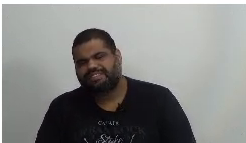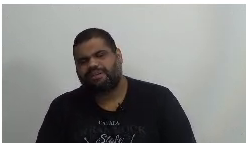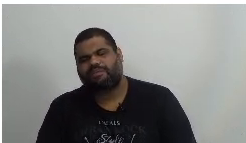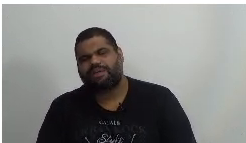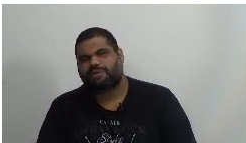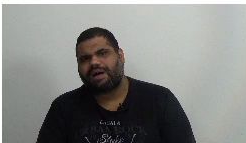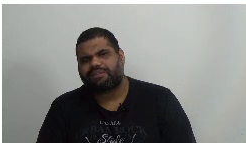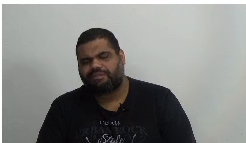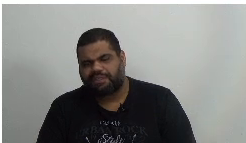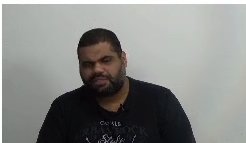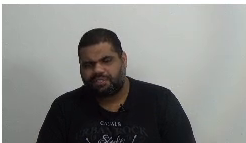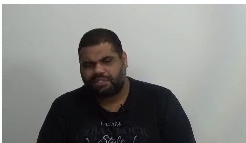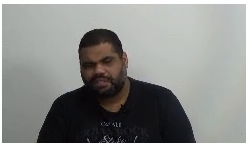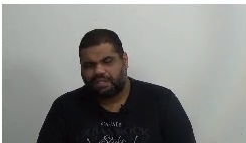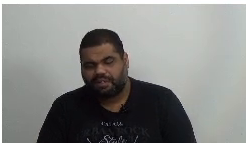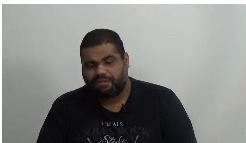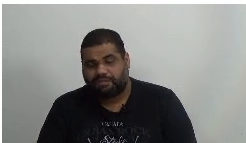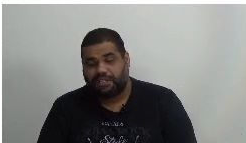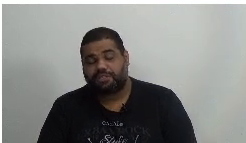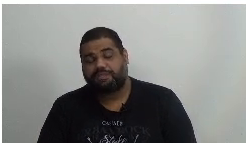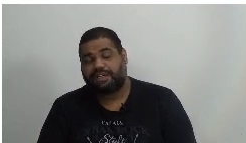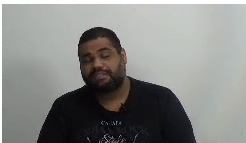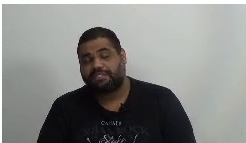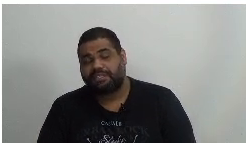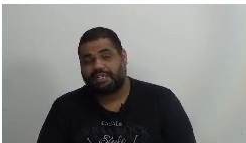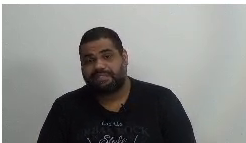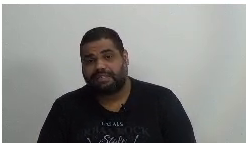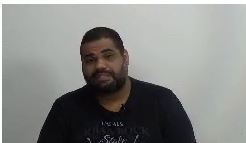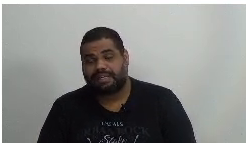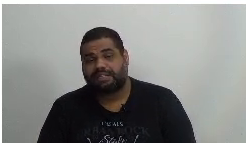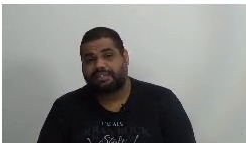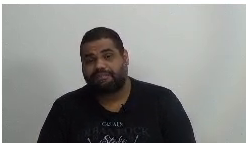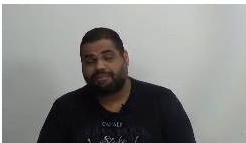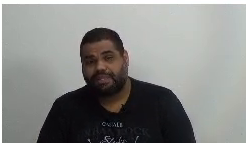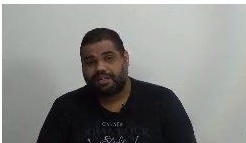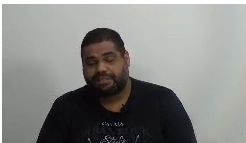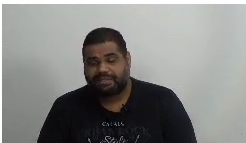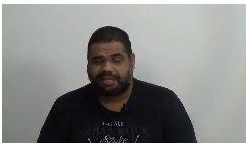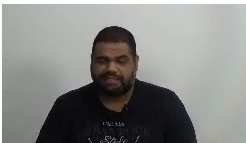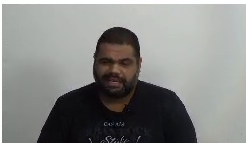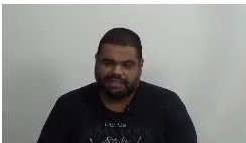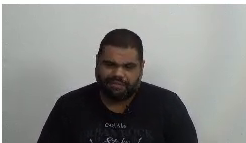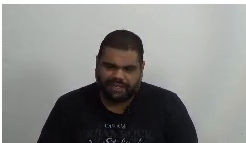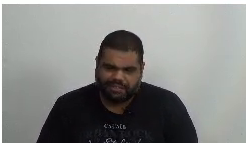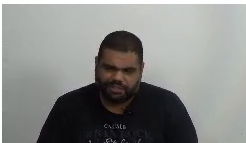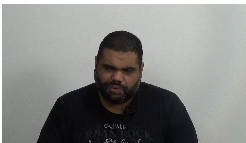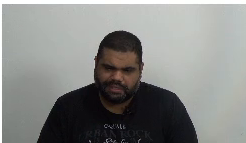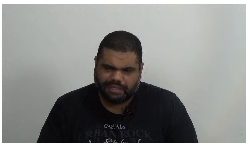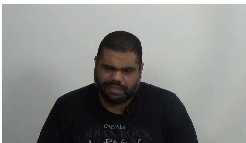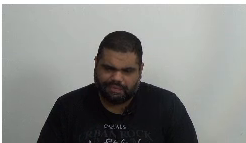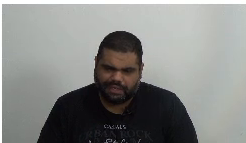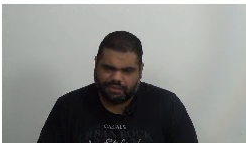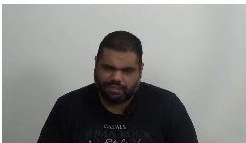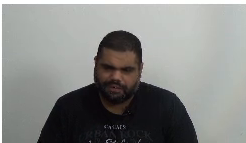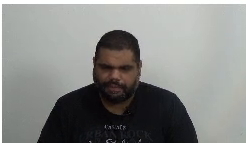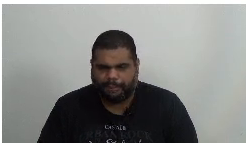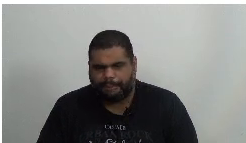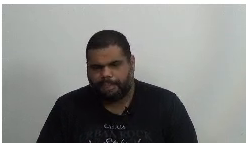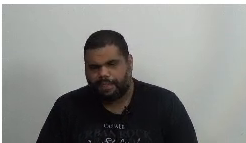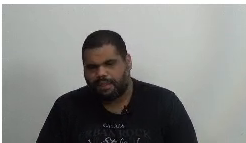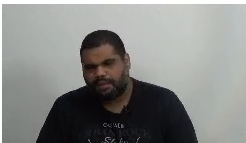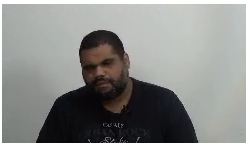Algarismos, 5 vezes 4, 20. 20 vezes 3, 60. 60 vezes 2, 120.